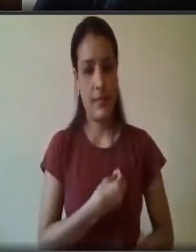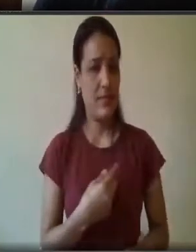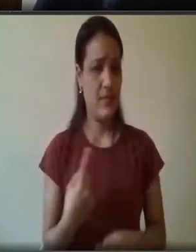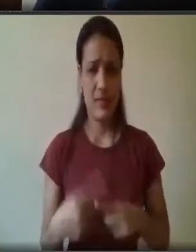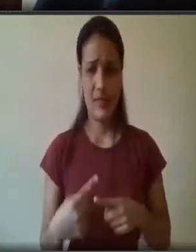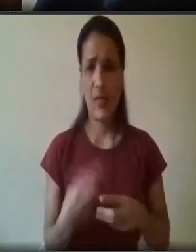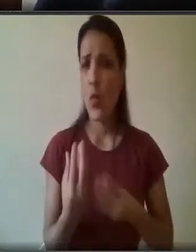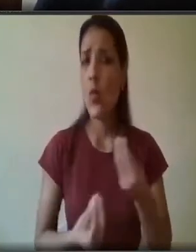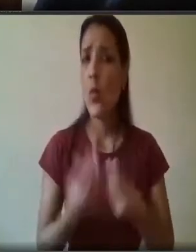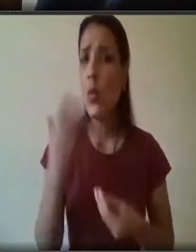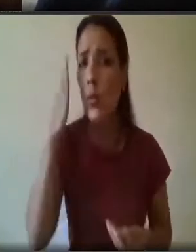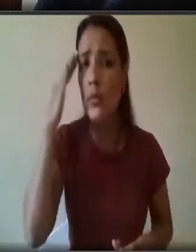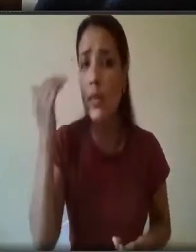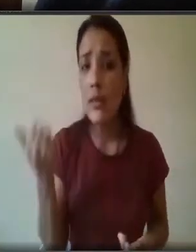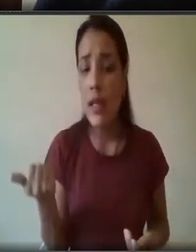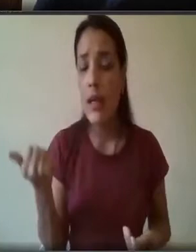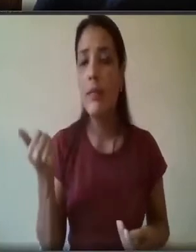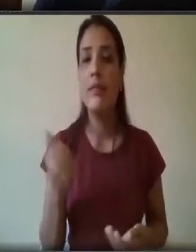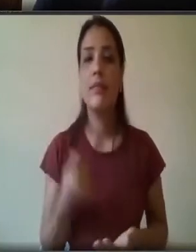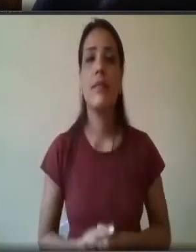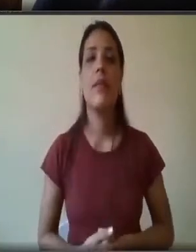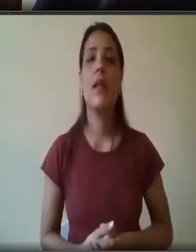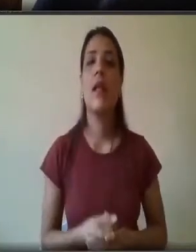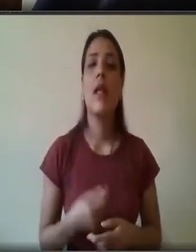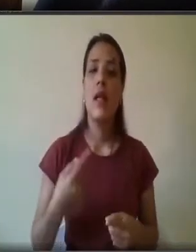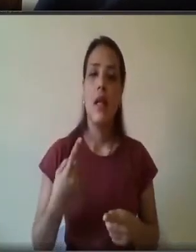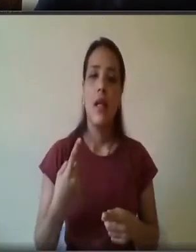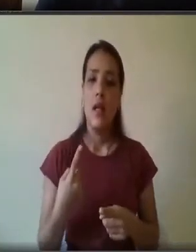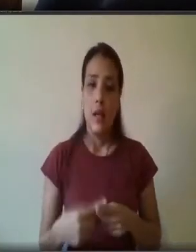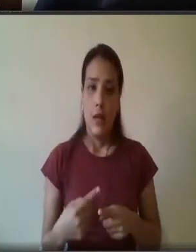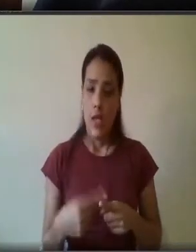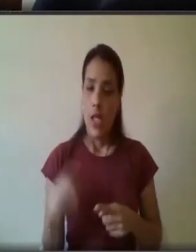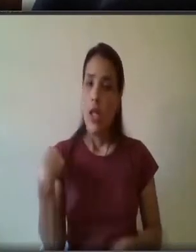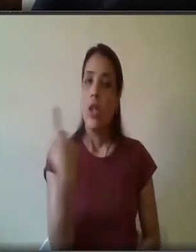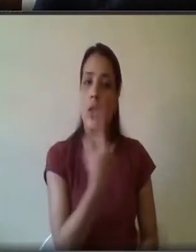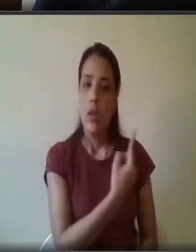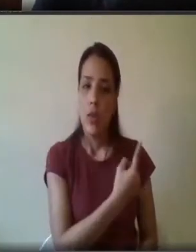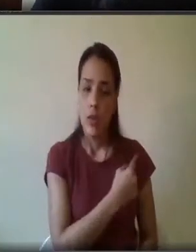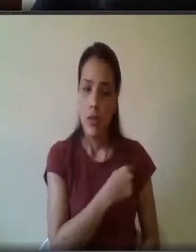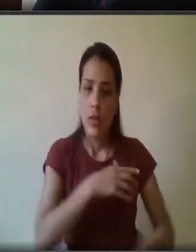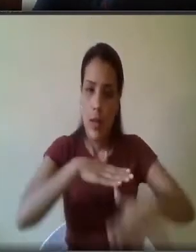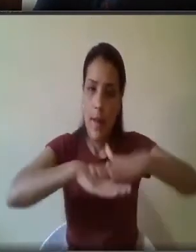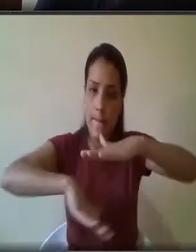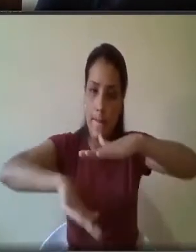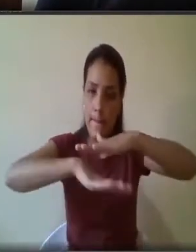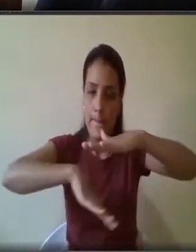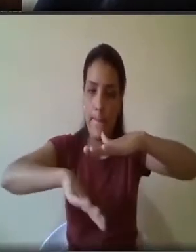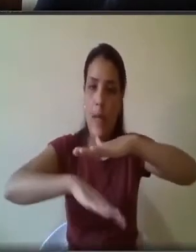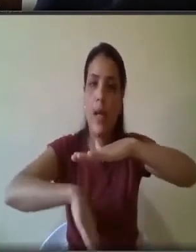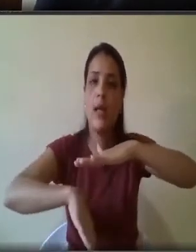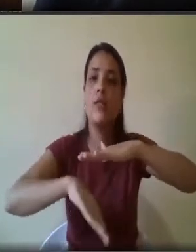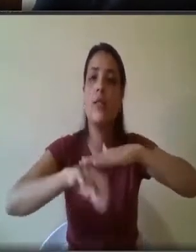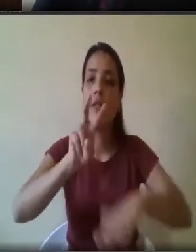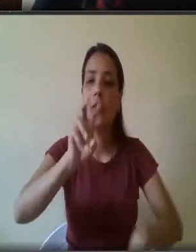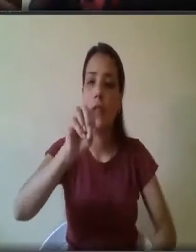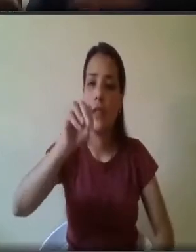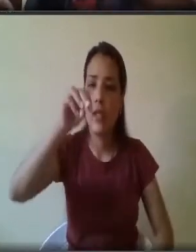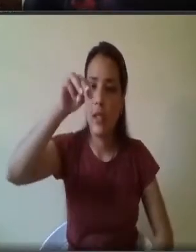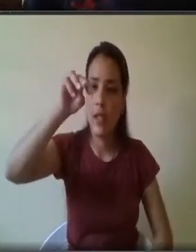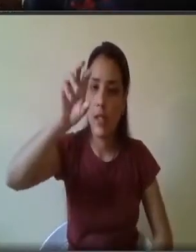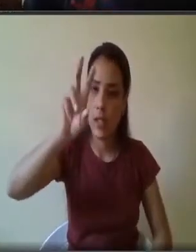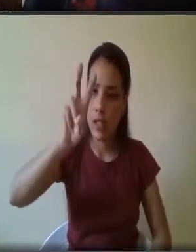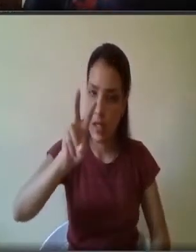estar acima de 100 metros e abaixo de 500 metros. Quando você tem um relevo que